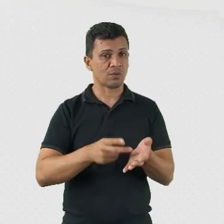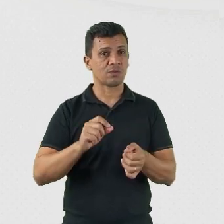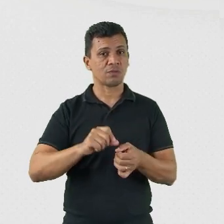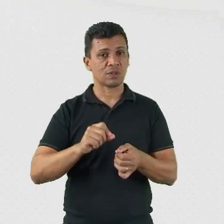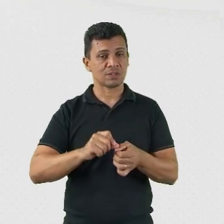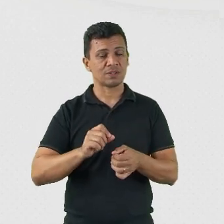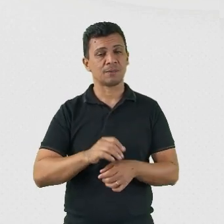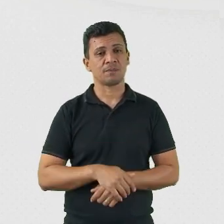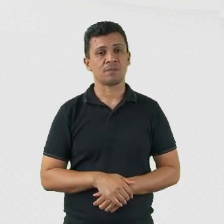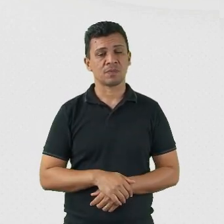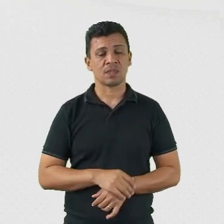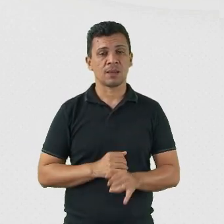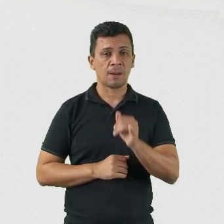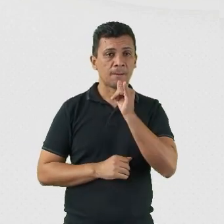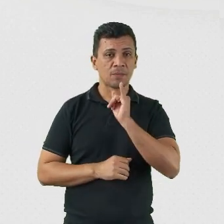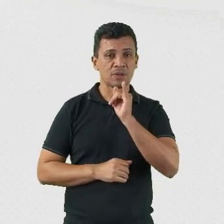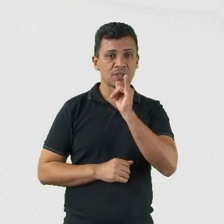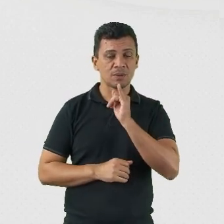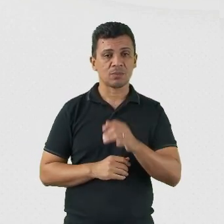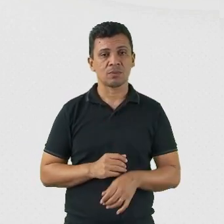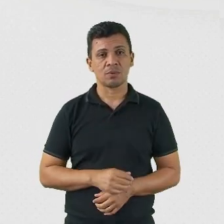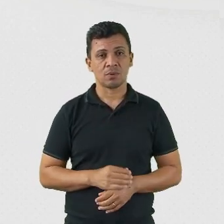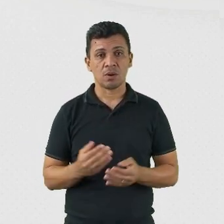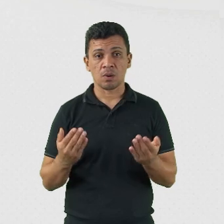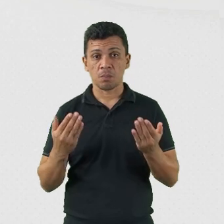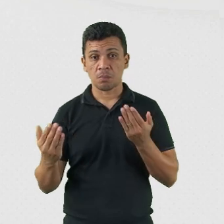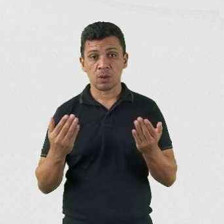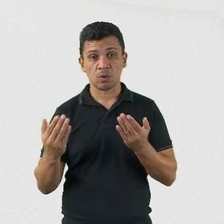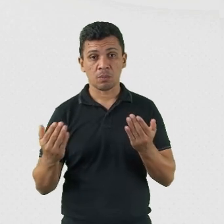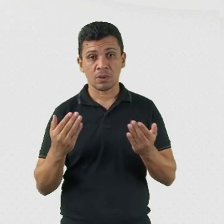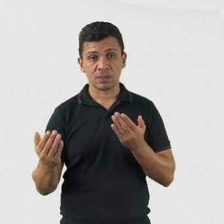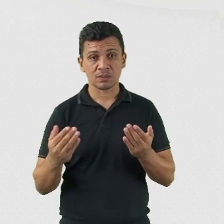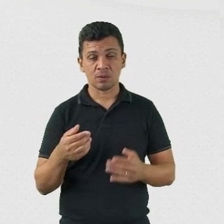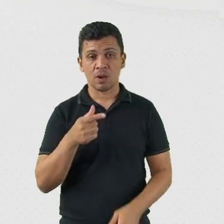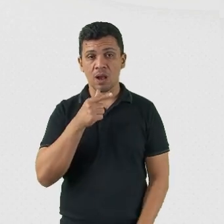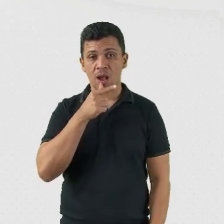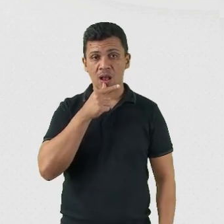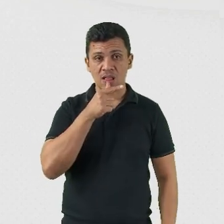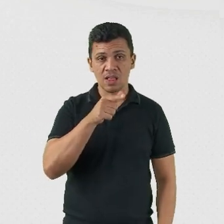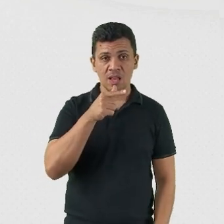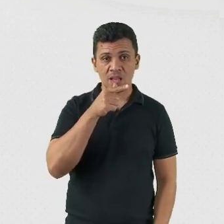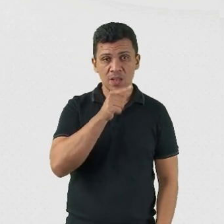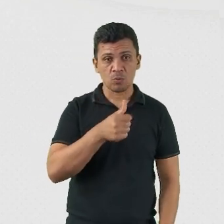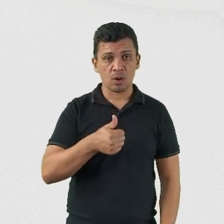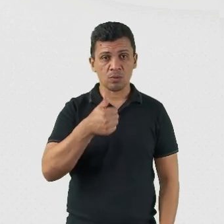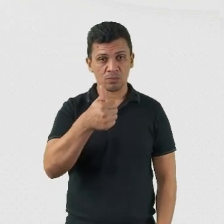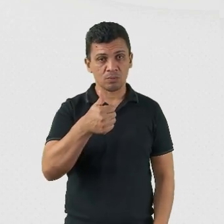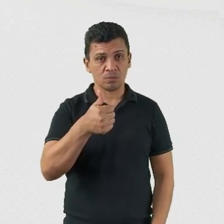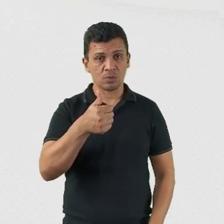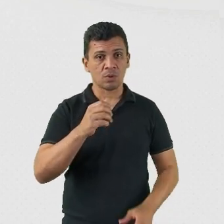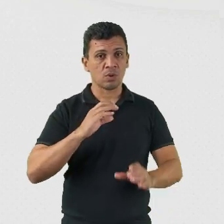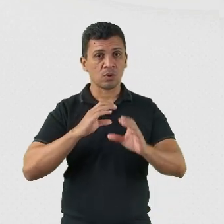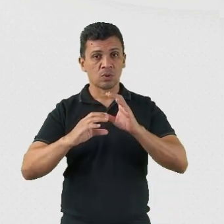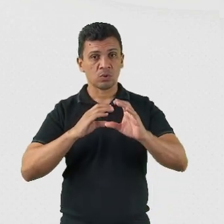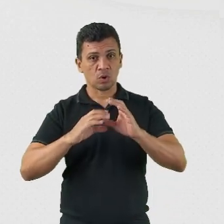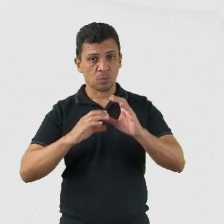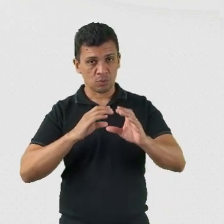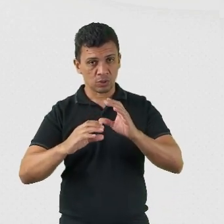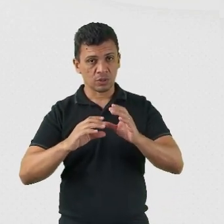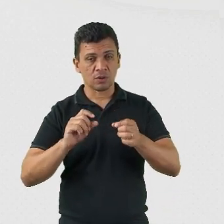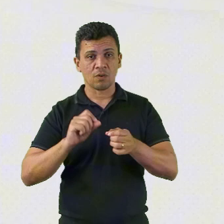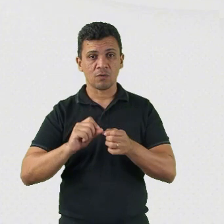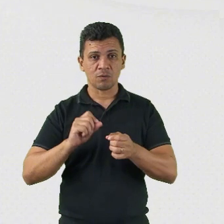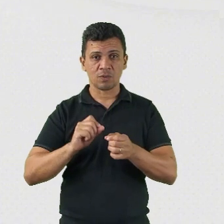você está fazendo, por exemplo, uma comparação com a língua materna, tá bom? Quando a gente se comunica, a gente comumente faz